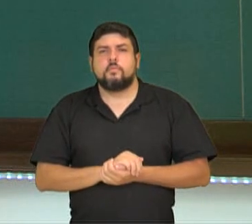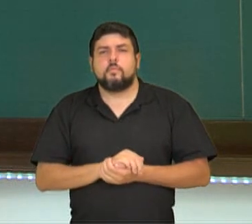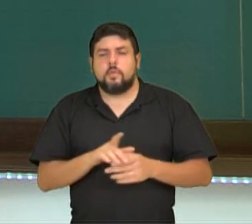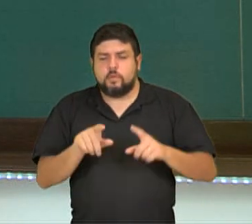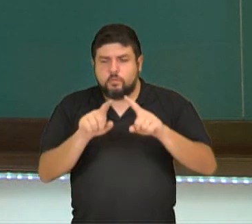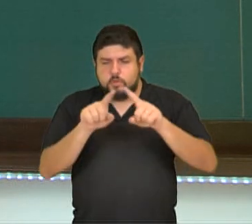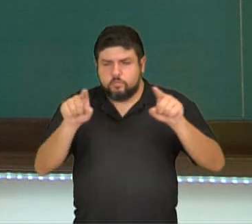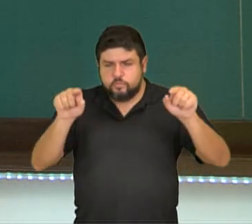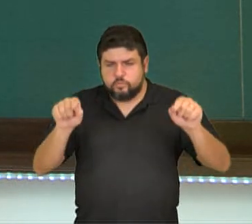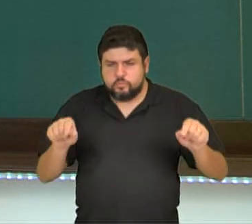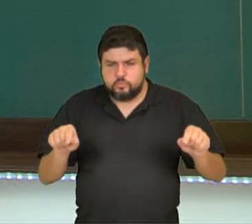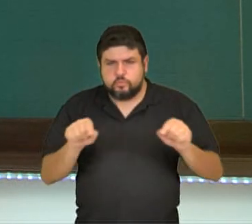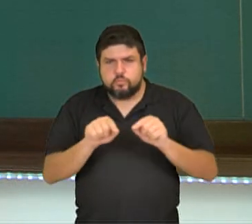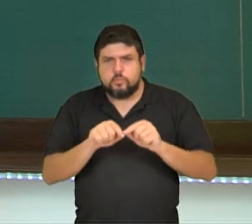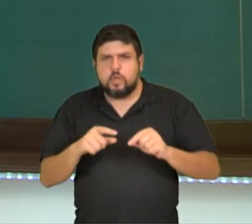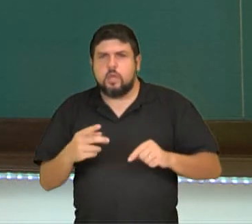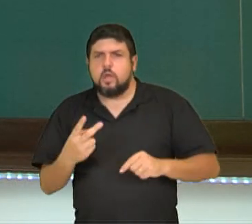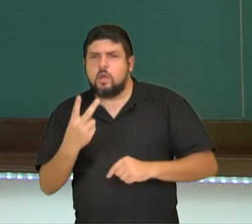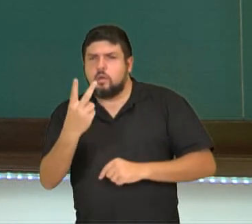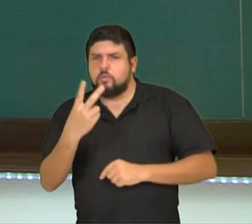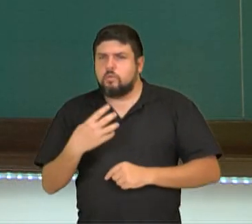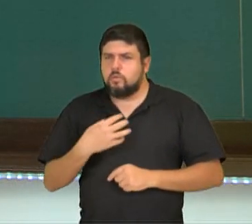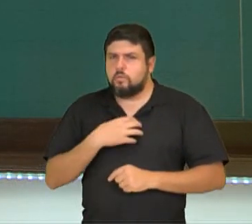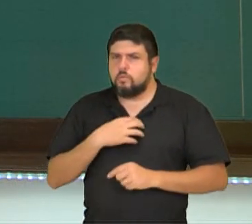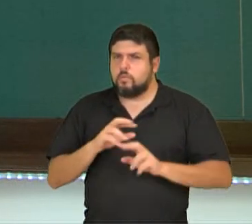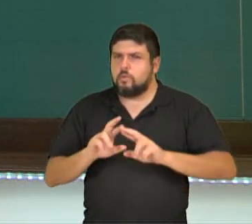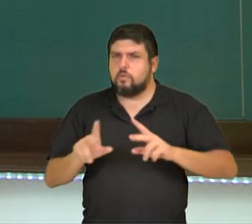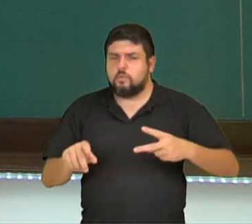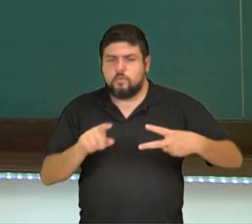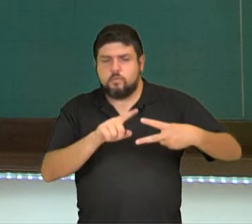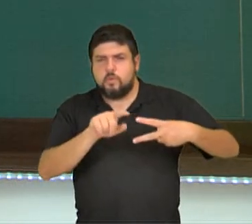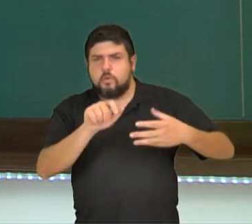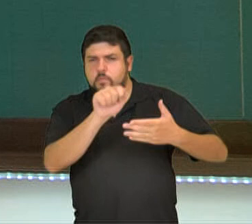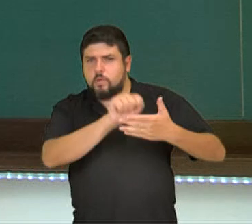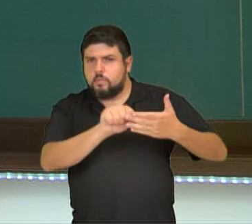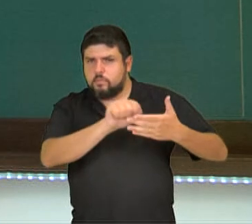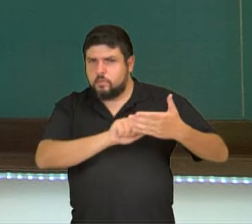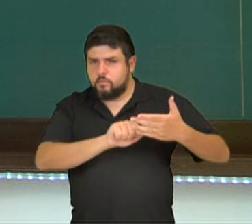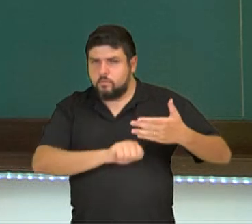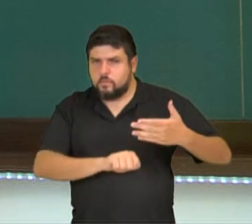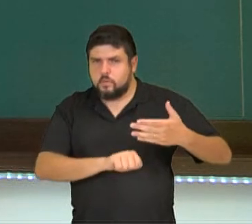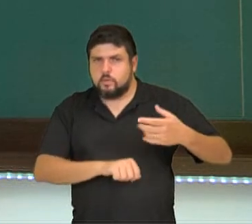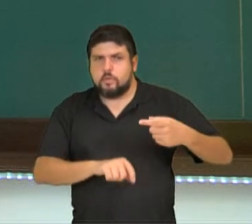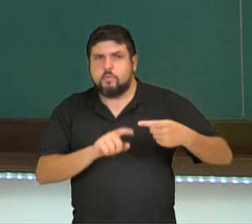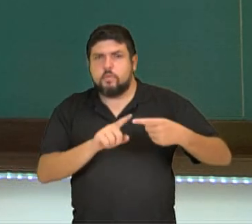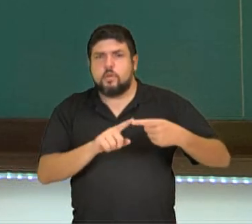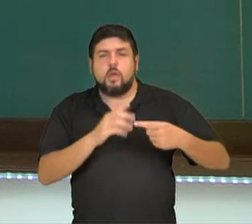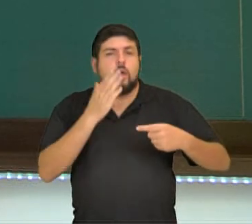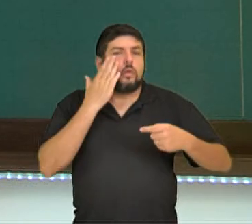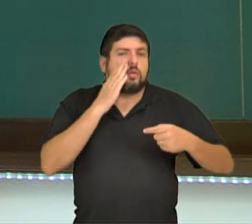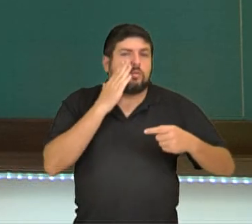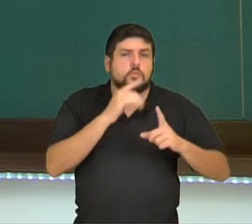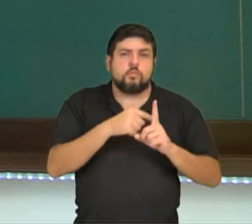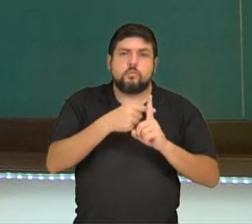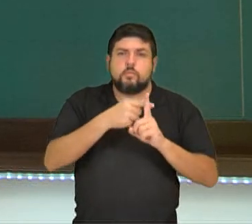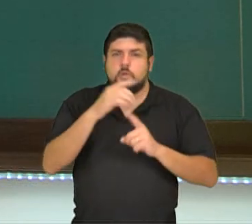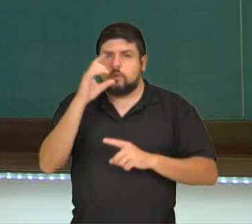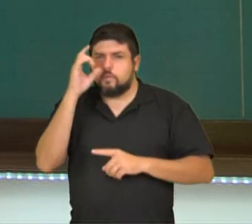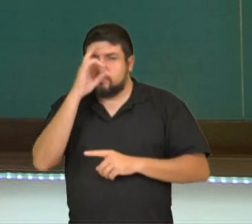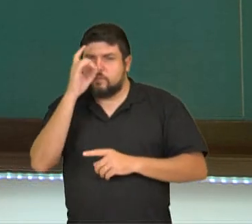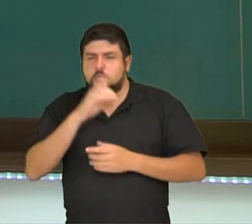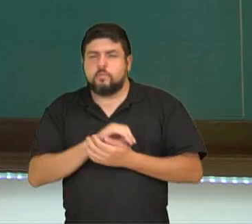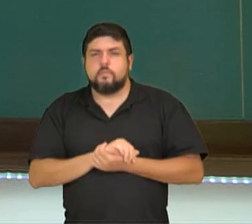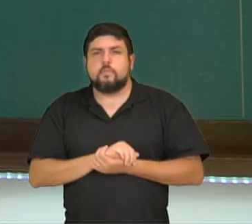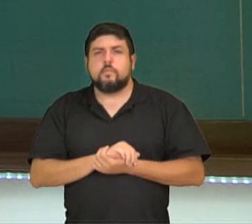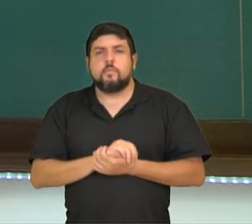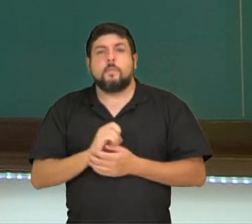de duas formas diferentes. Você pode escrever como a área azul mais a área verde. E você